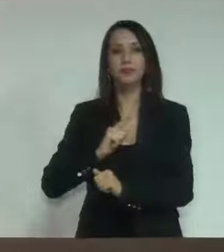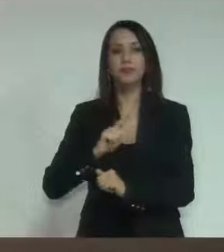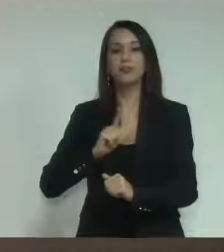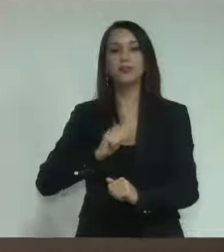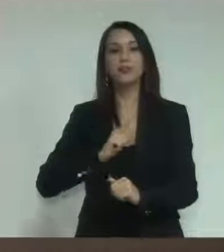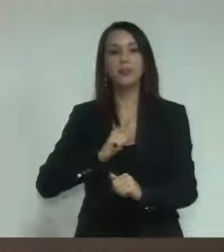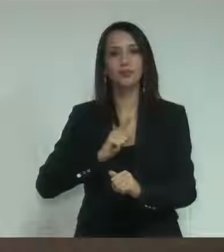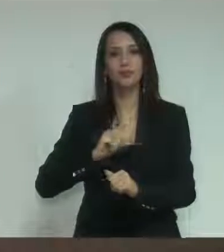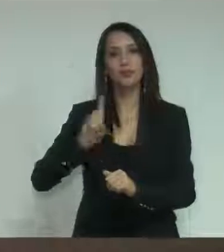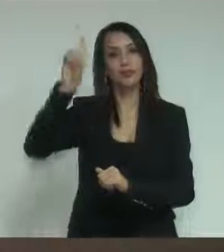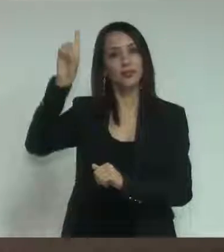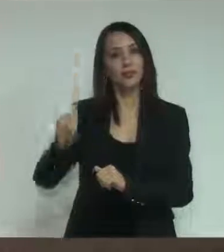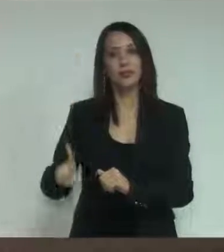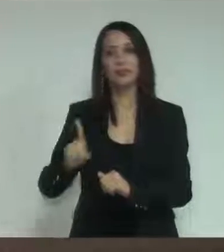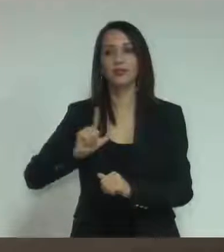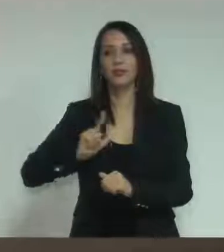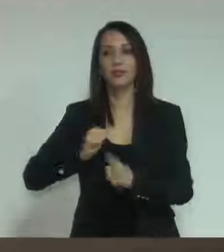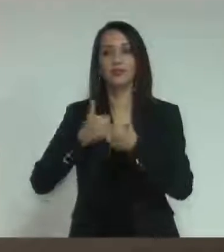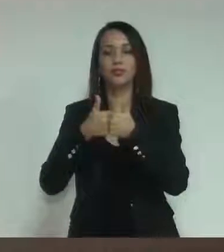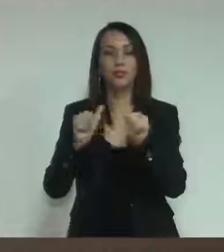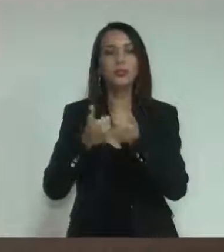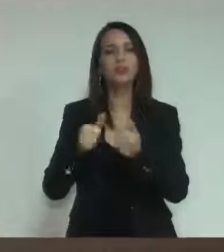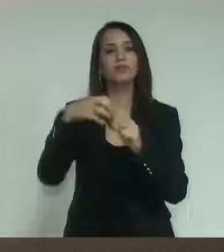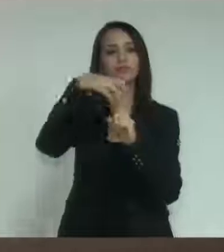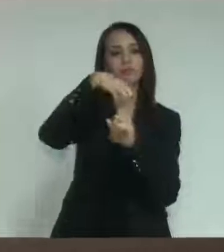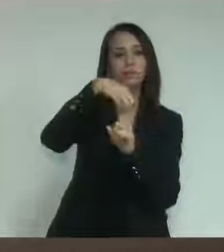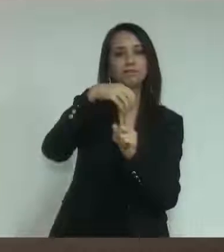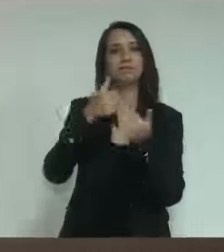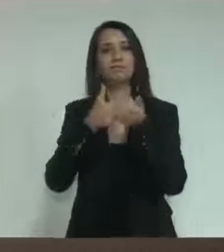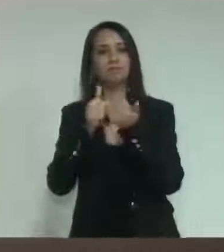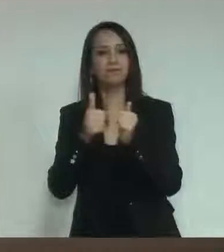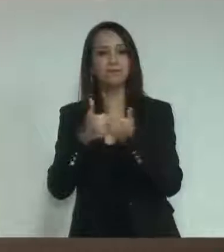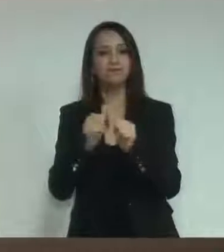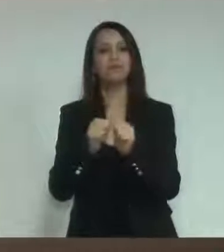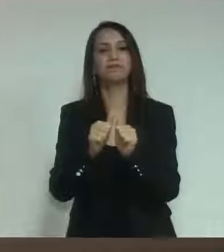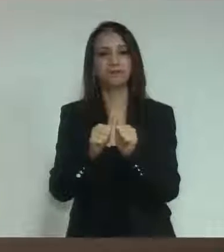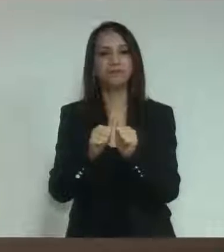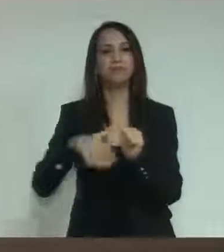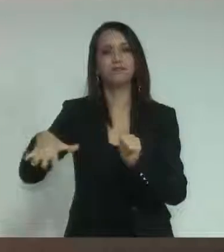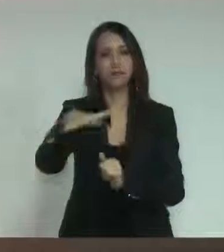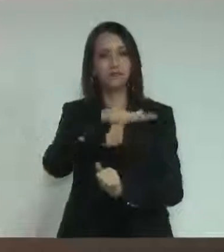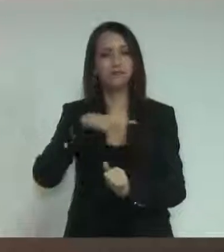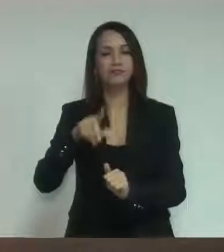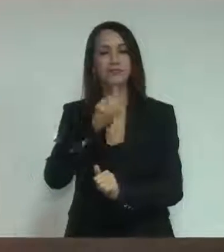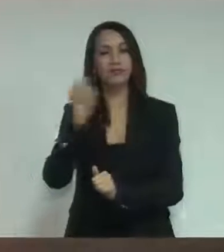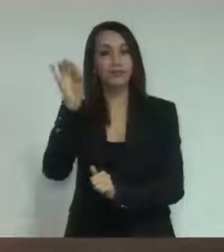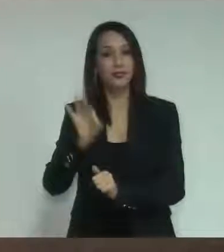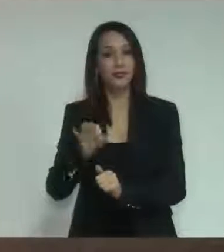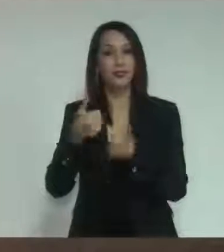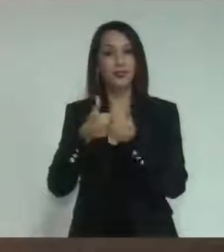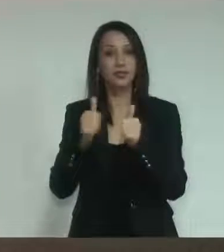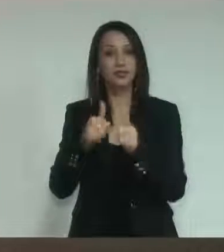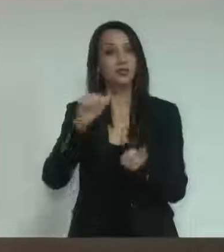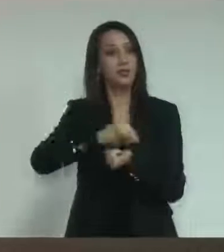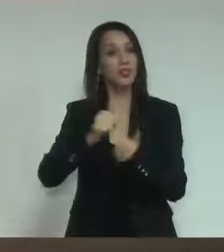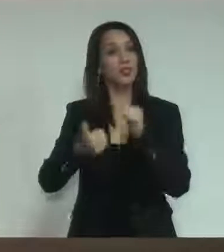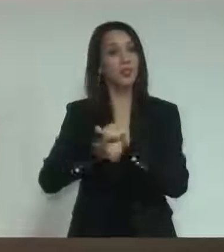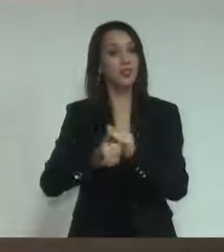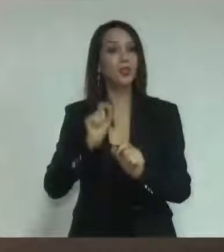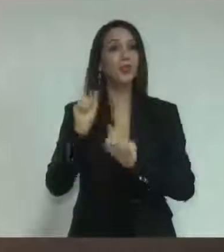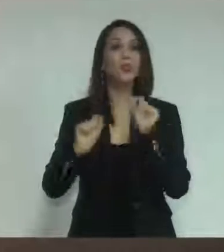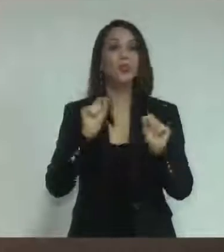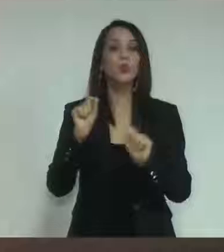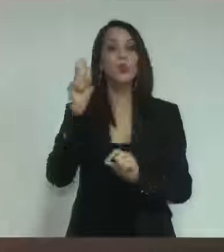pontos de ônibus próximos às entidades ou não próximos, e além dos 100% dos ônibus adaptados. O que me